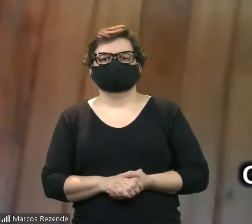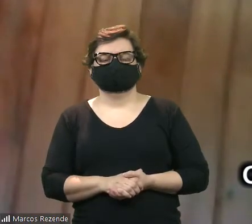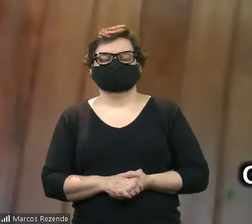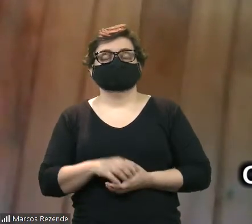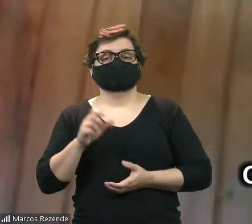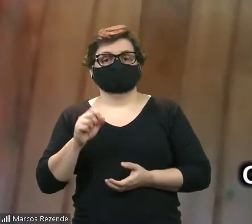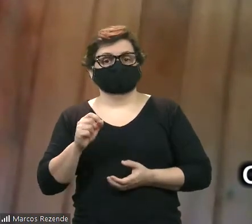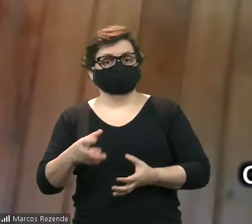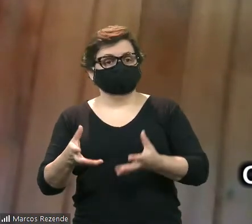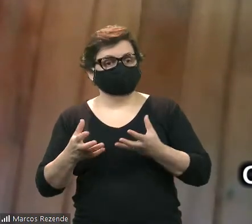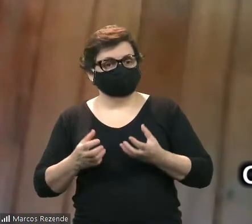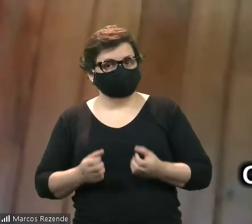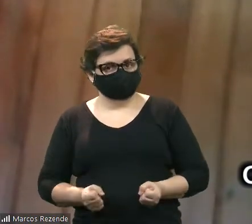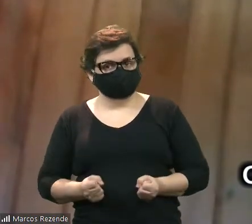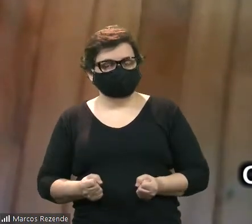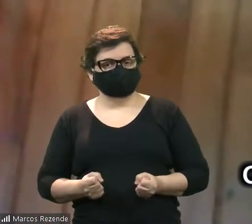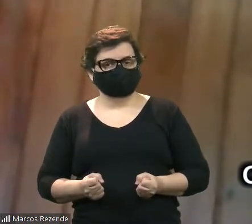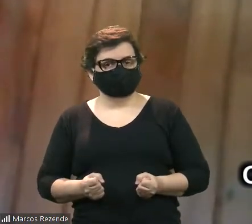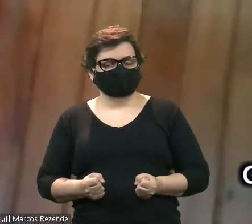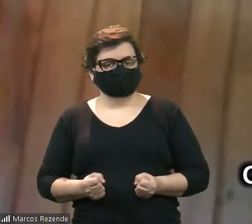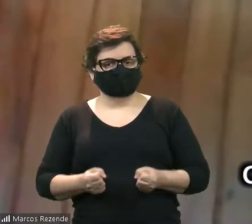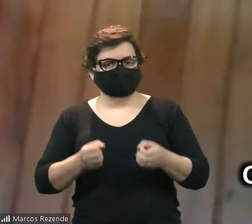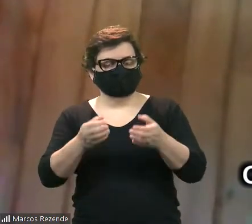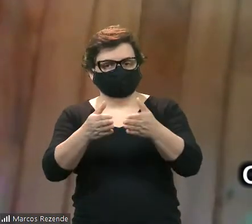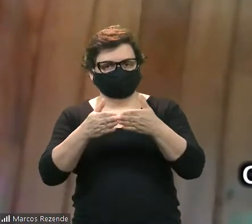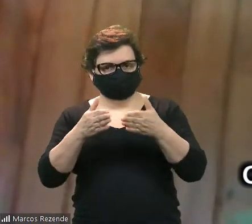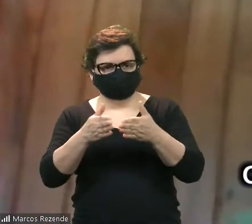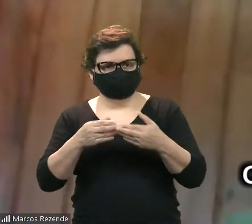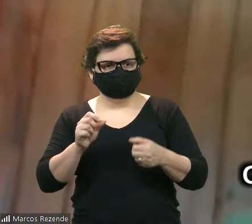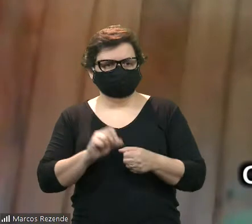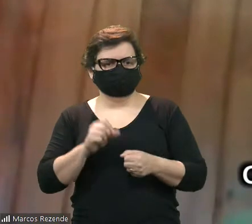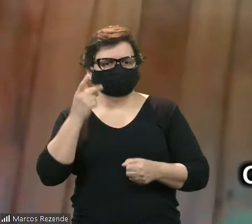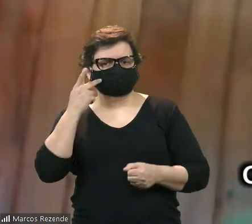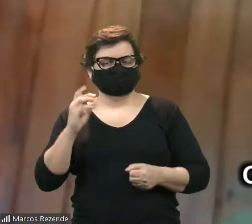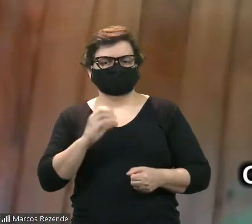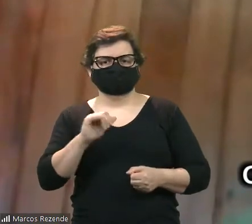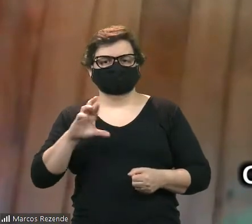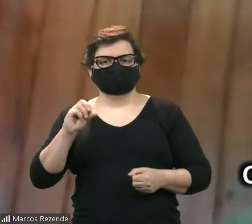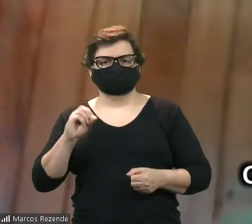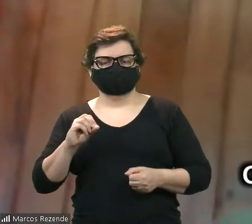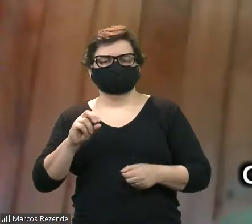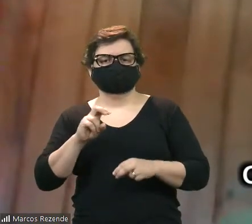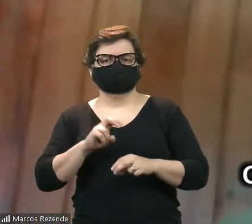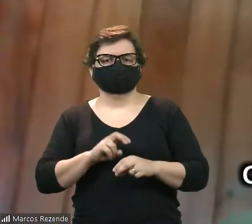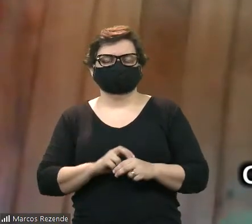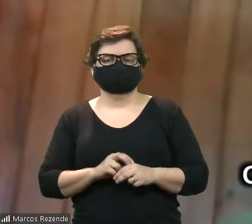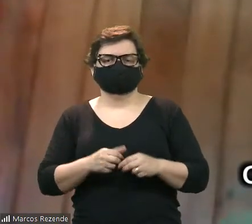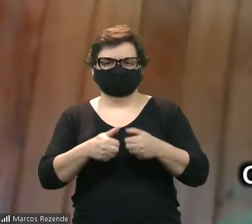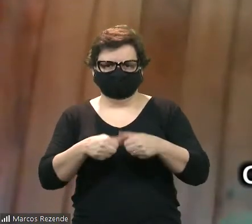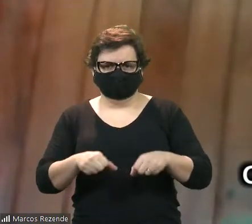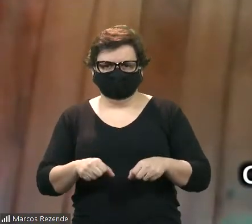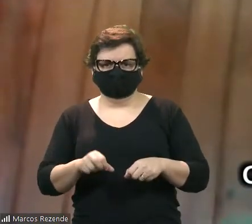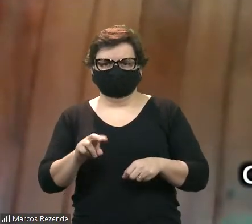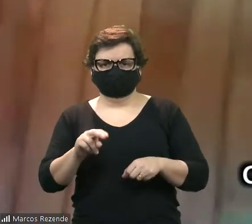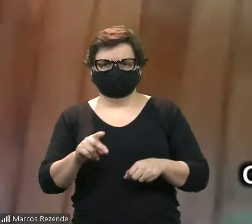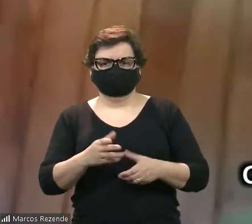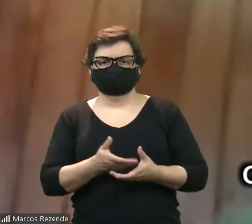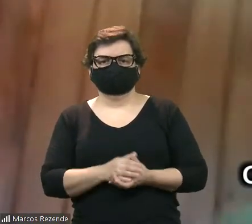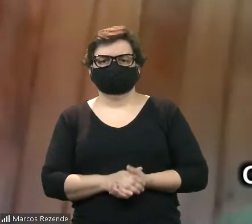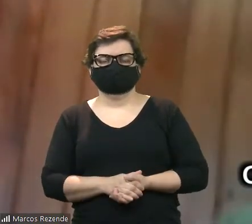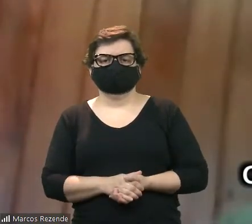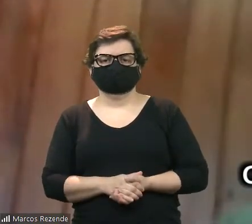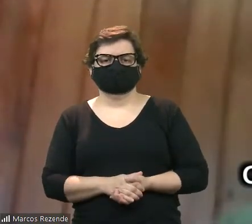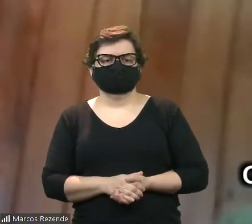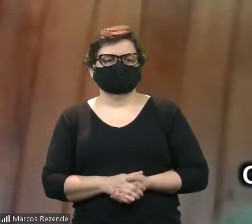manifestam a favor do requerimento verbal formulado pelo vereador Cícero do Ceasa, permaneçam como se encontram.